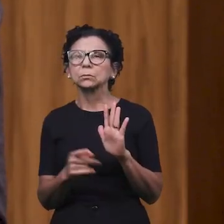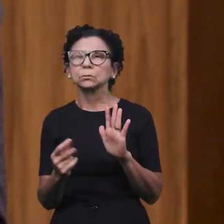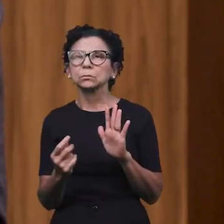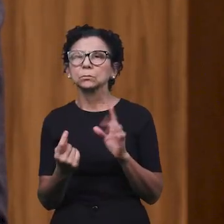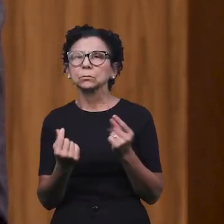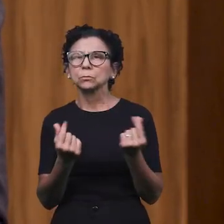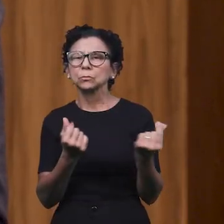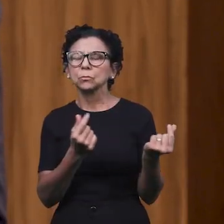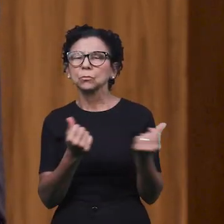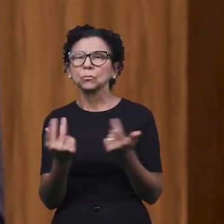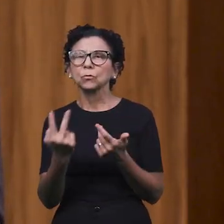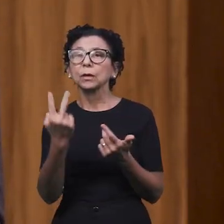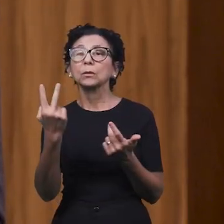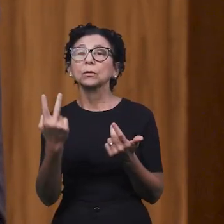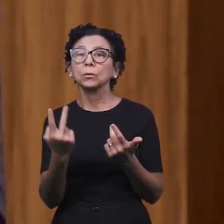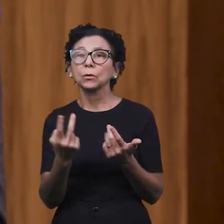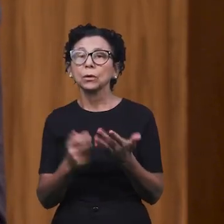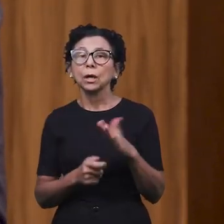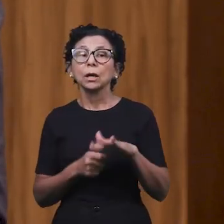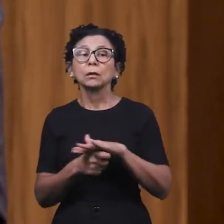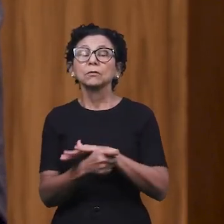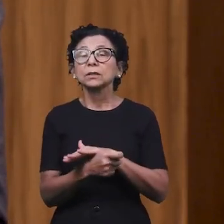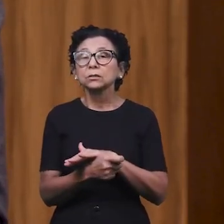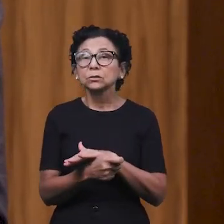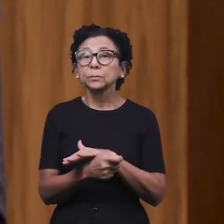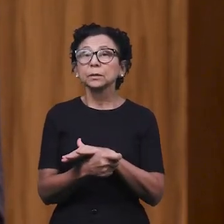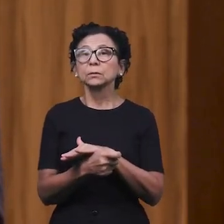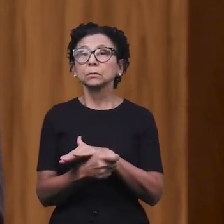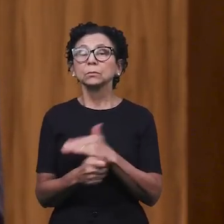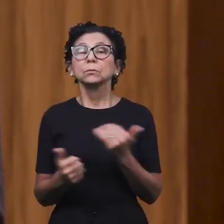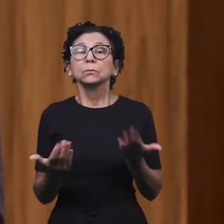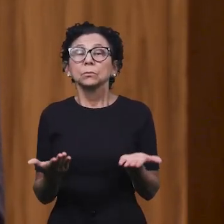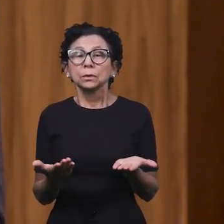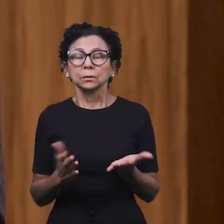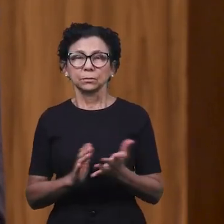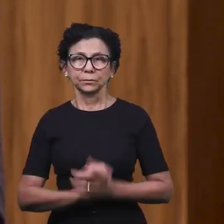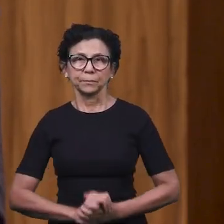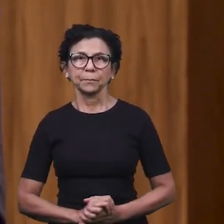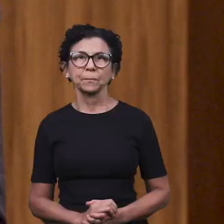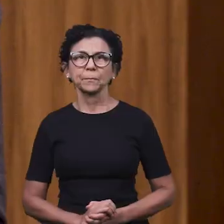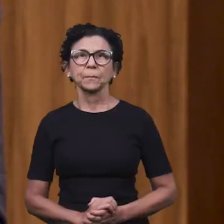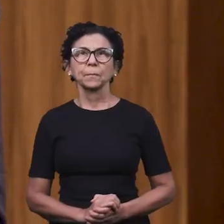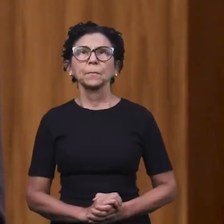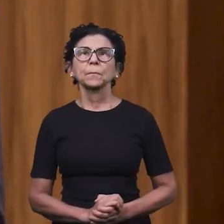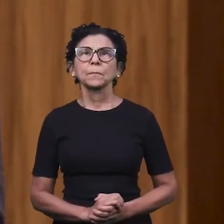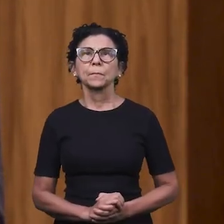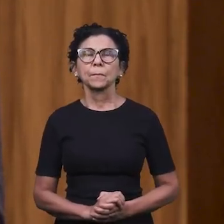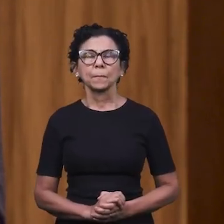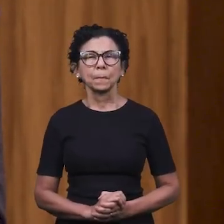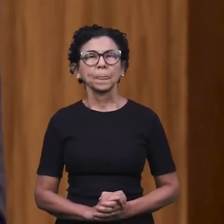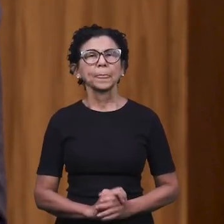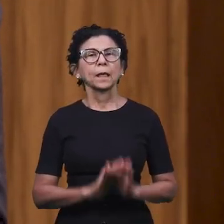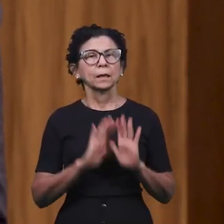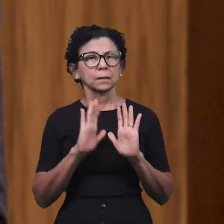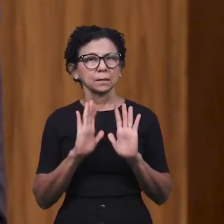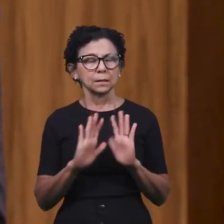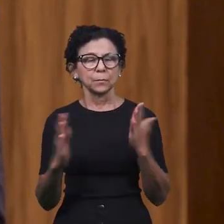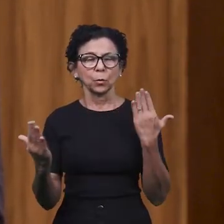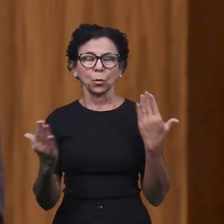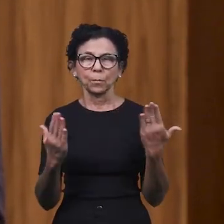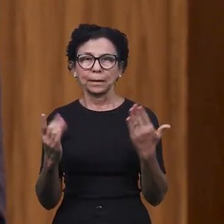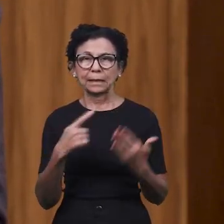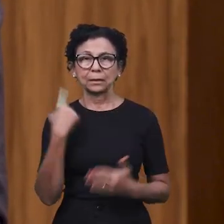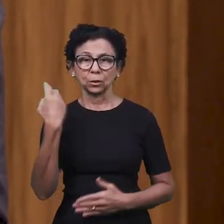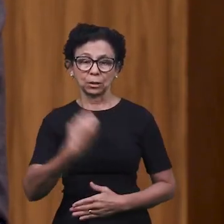Então, isso aqui, a gente está falando, e Neemias está trazendo para nós, uma aplicação, como eu vou sempre trazer isso, da nossa vida